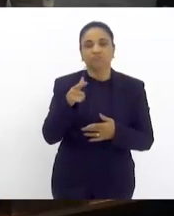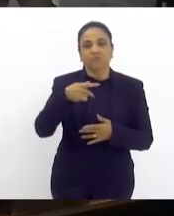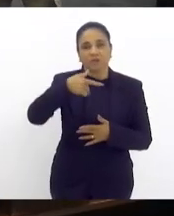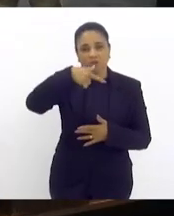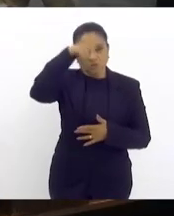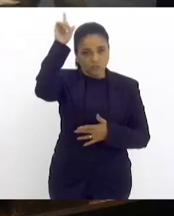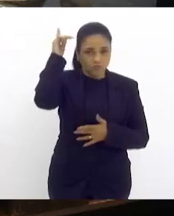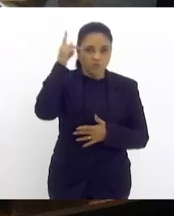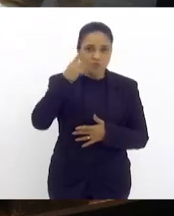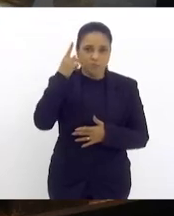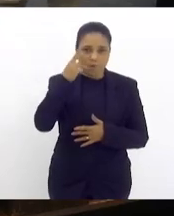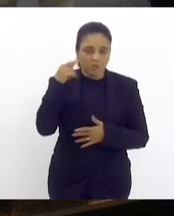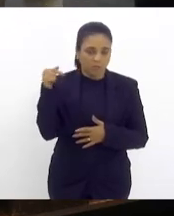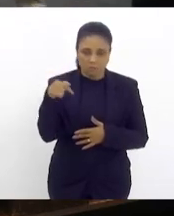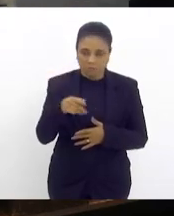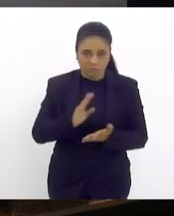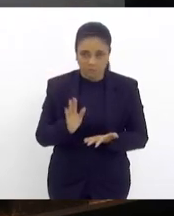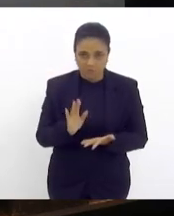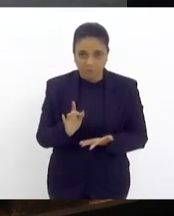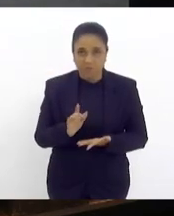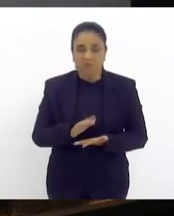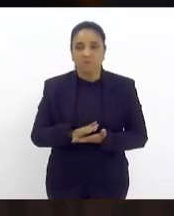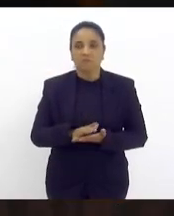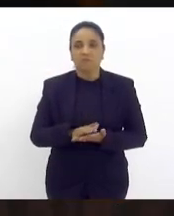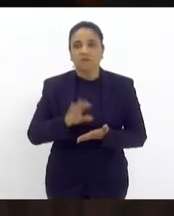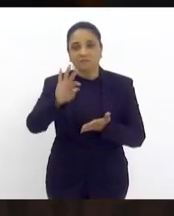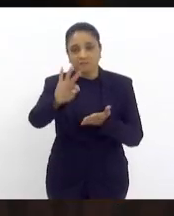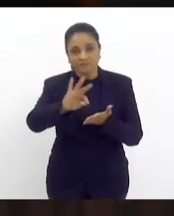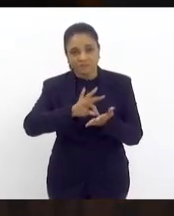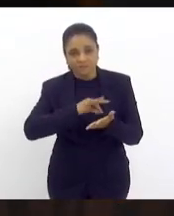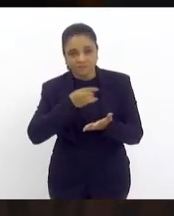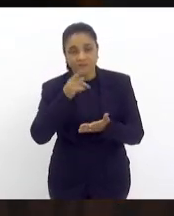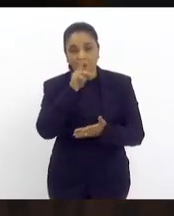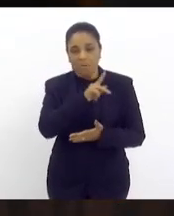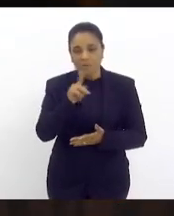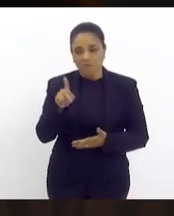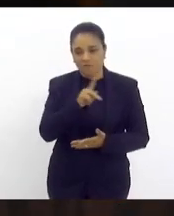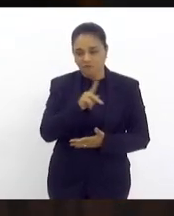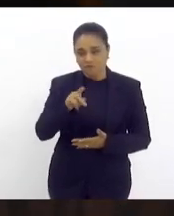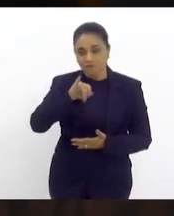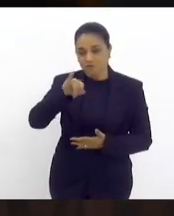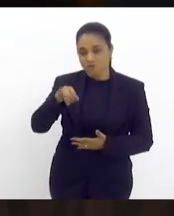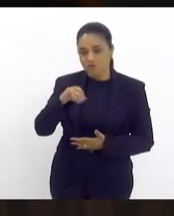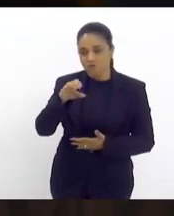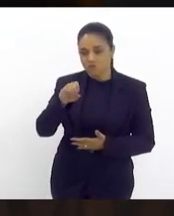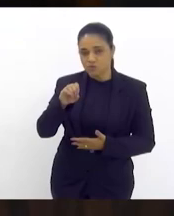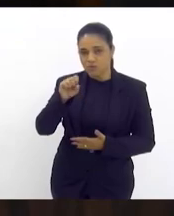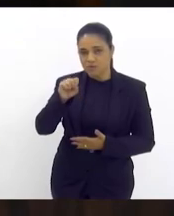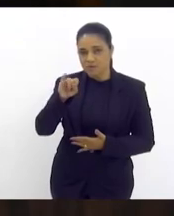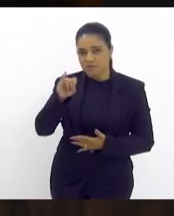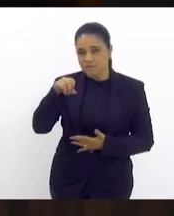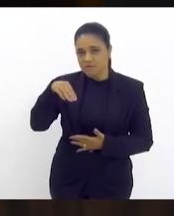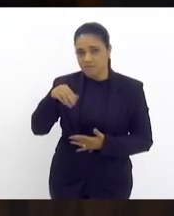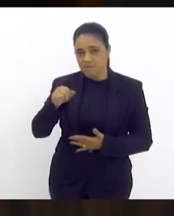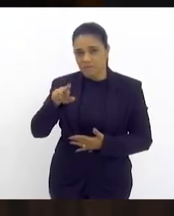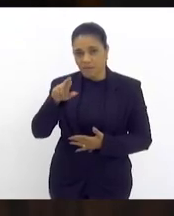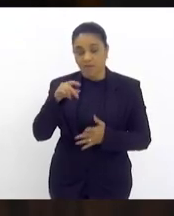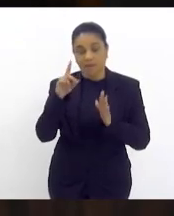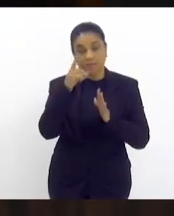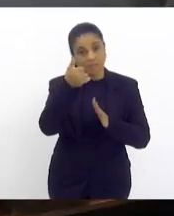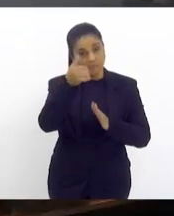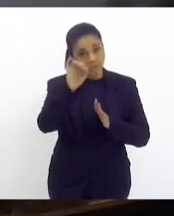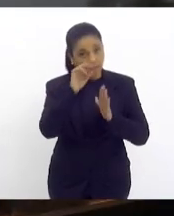não se encontra presente agora Nobre Deputado Professor Josimar vossa excelência dispõe de 10